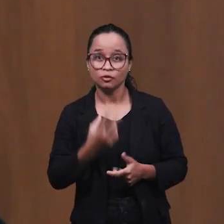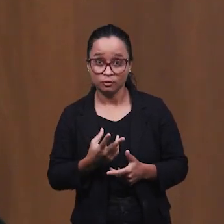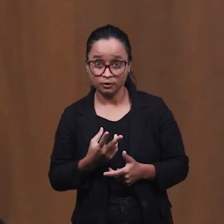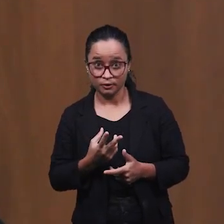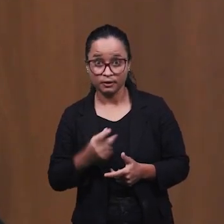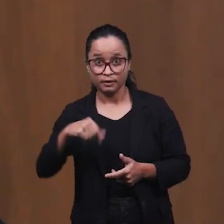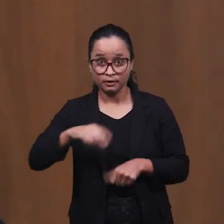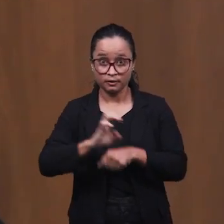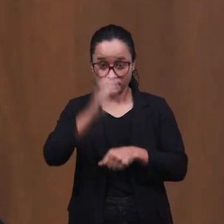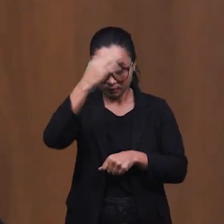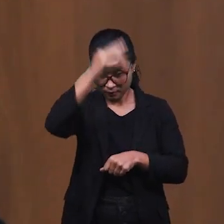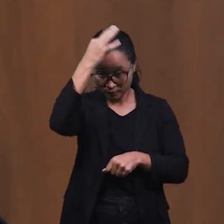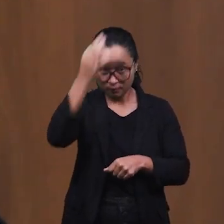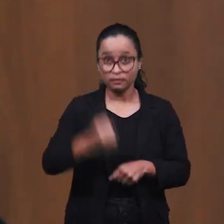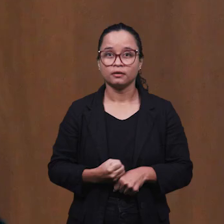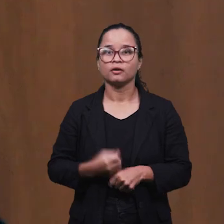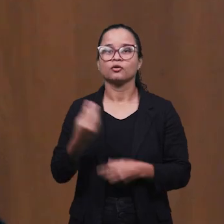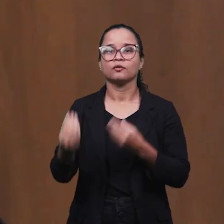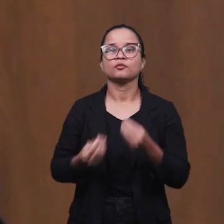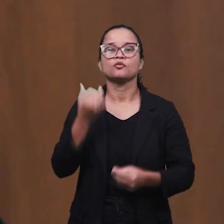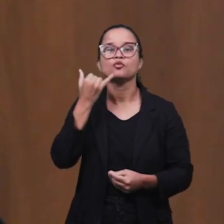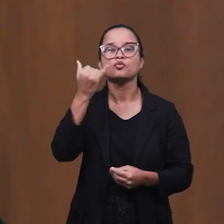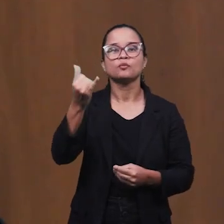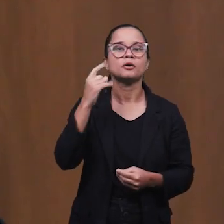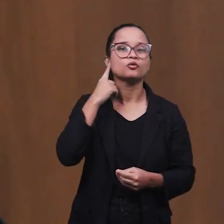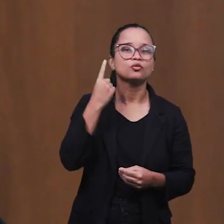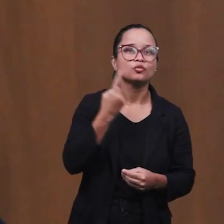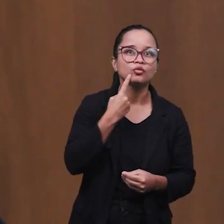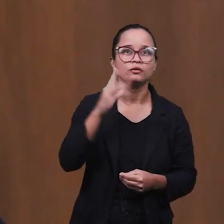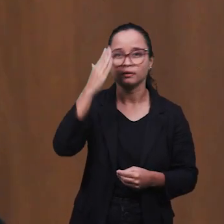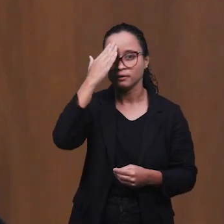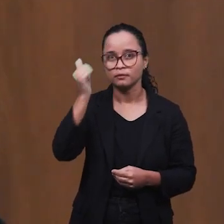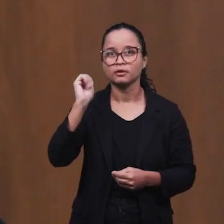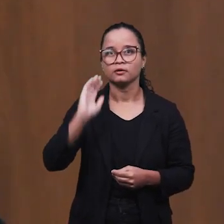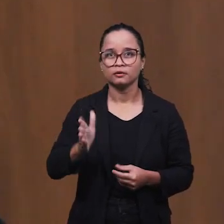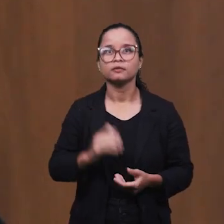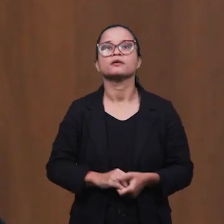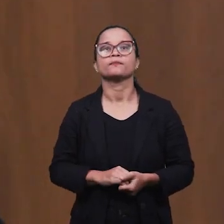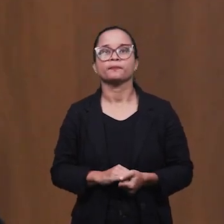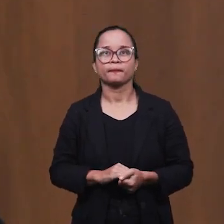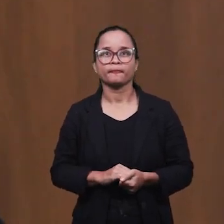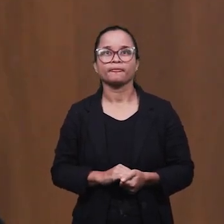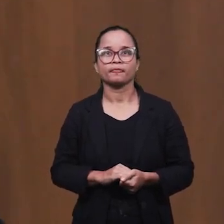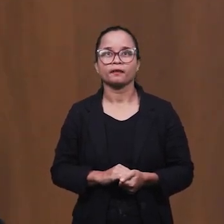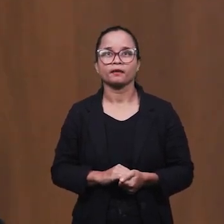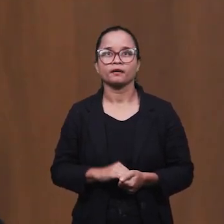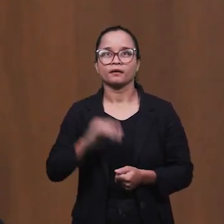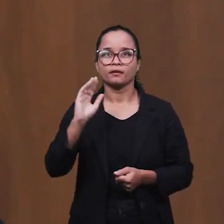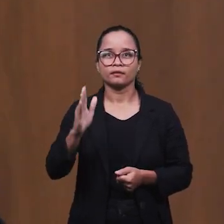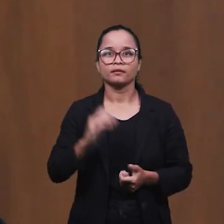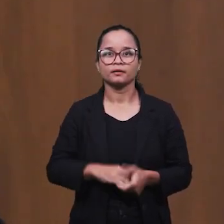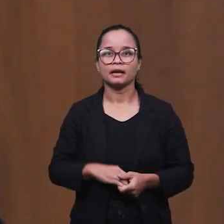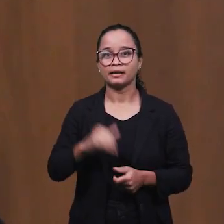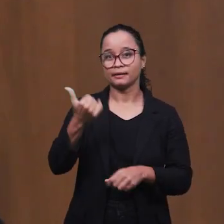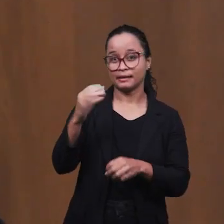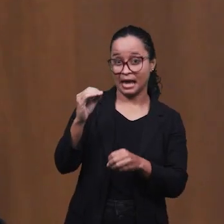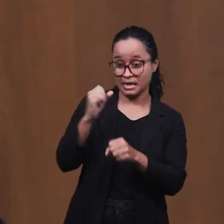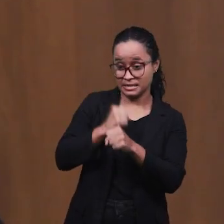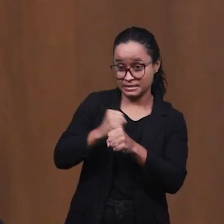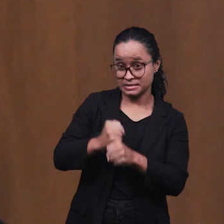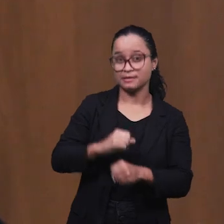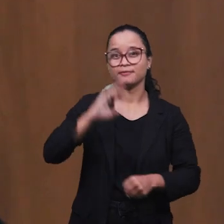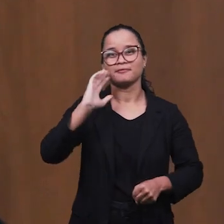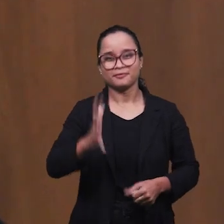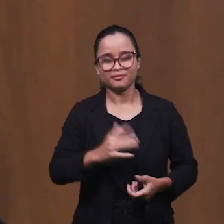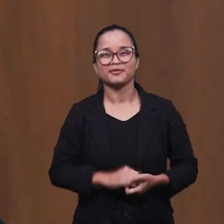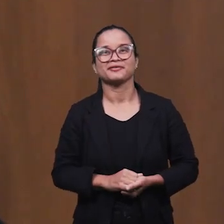um surdo, conversar com ele, transmitir para ele. Né? Já sabia disso, pastor? Não sabia. Eu já faço isso há uns 10 anos. Não sabia, não. Que